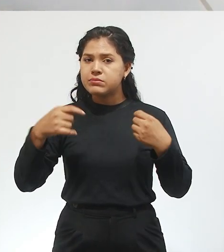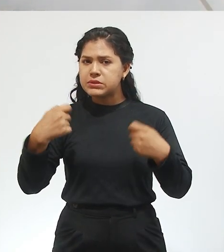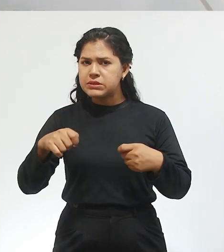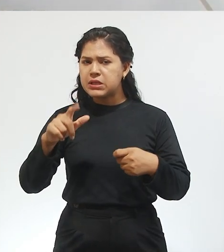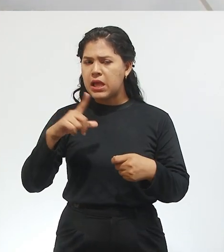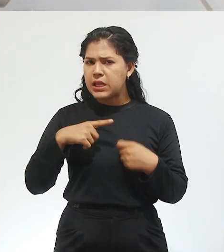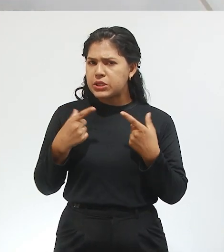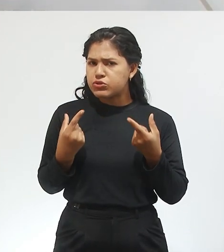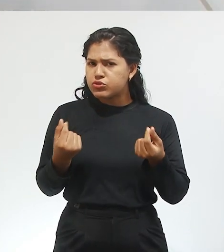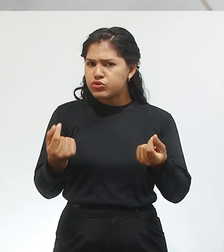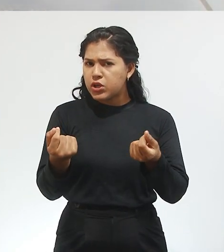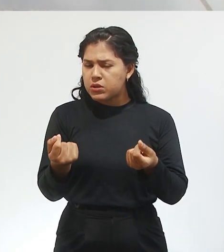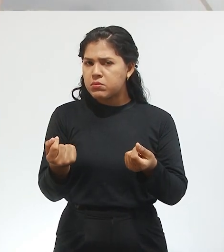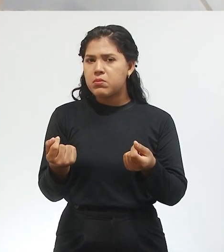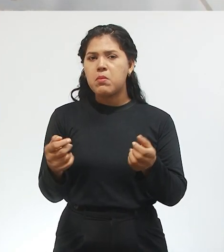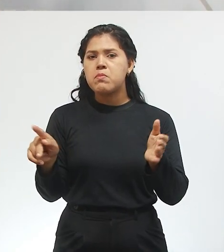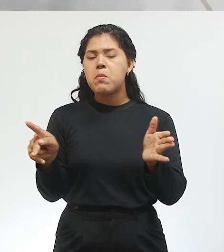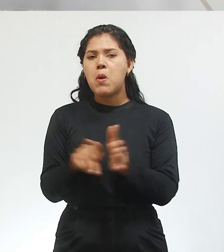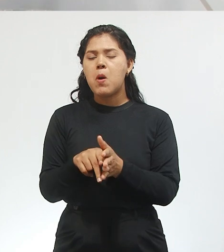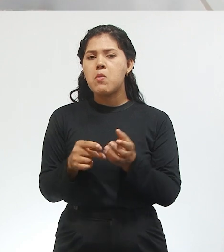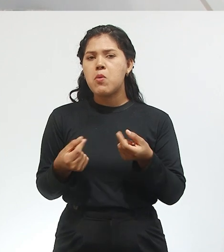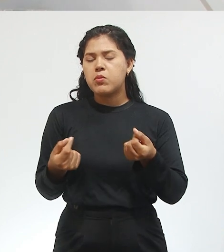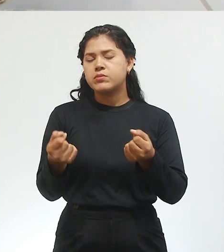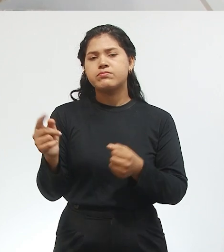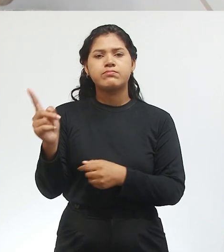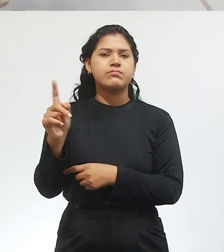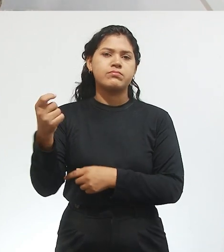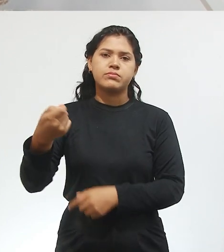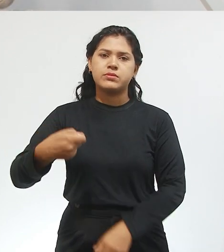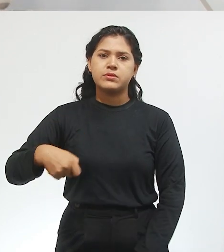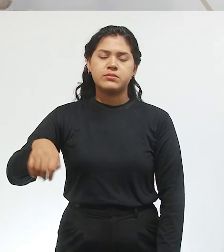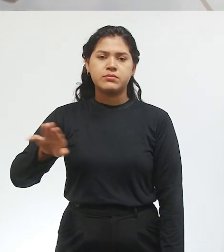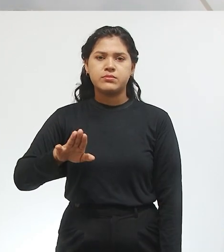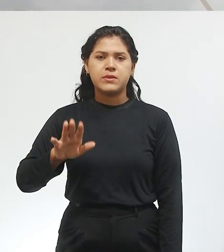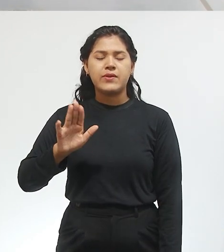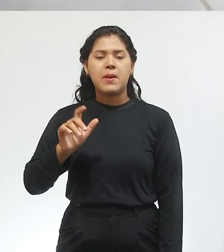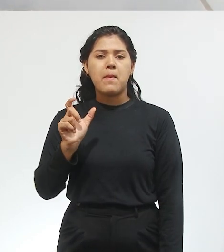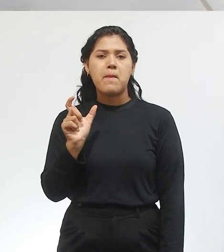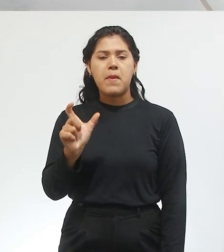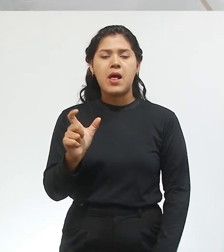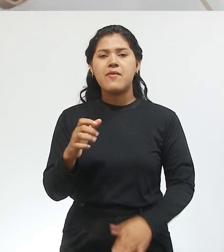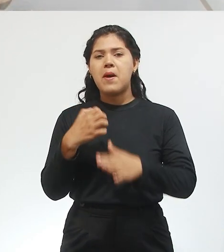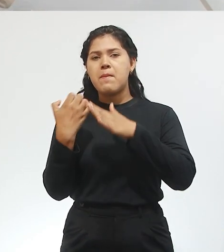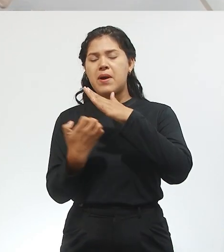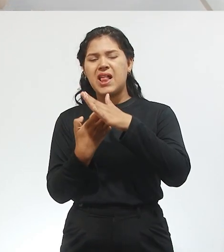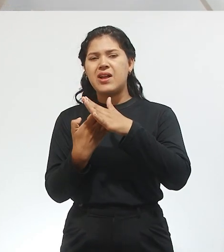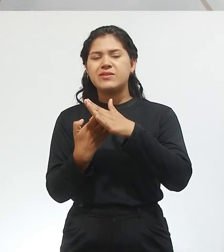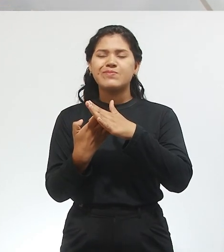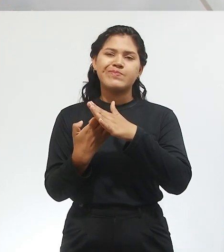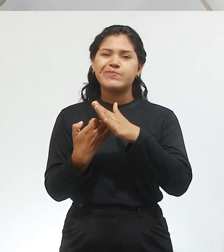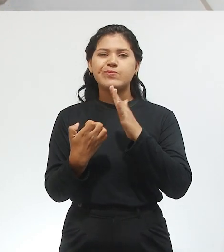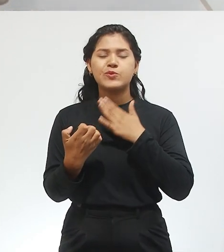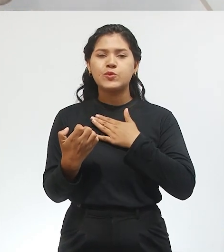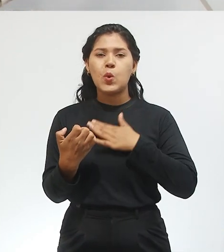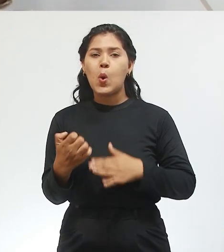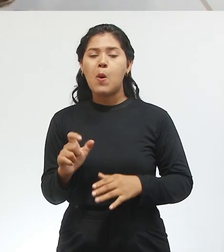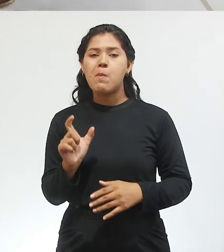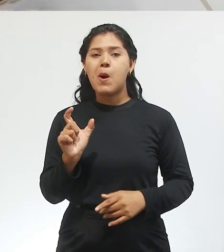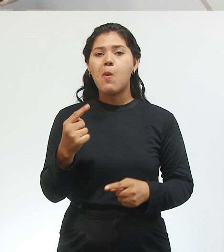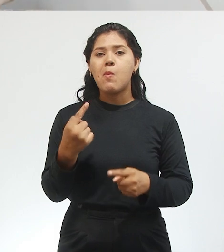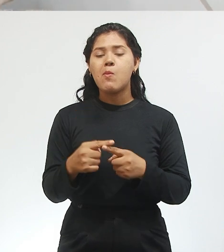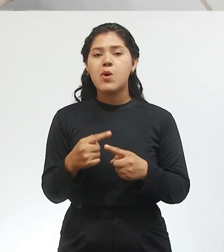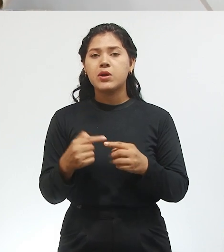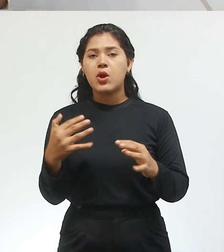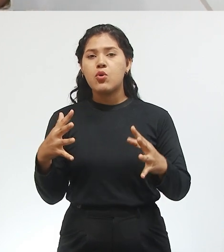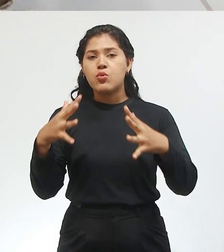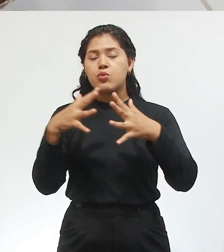ter lucro. É só uma empresa. Por isso que a gente não pode estar falando, empresa. Falamos geralmente entidade. Por quê?